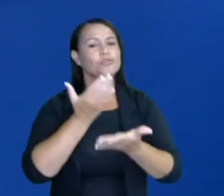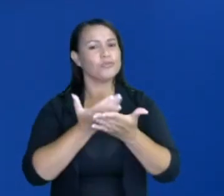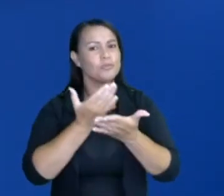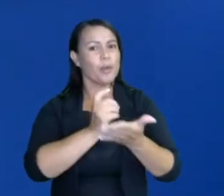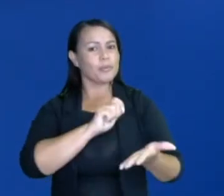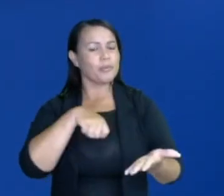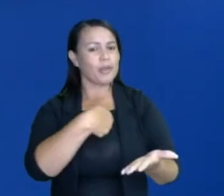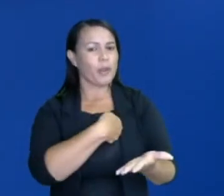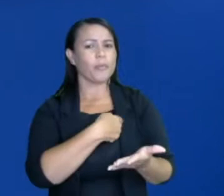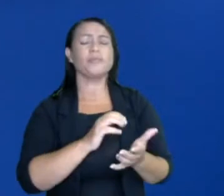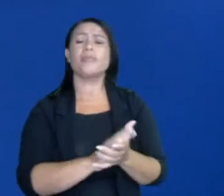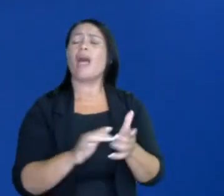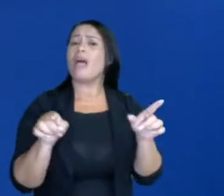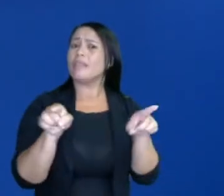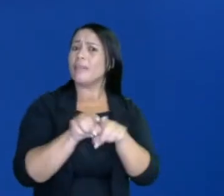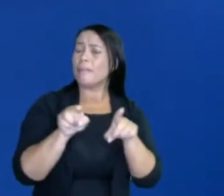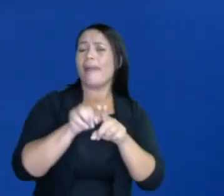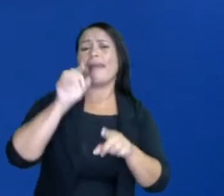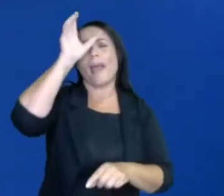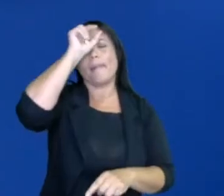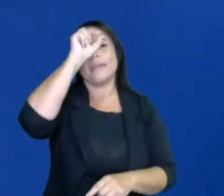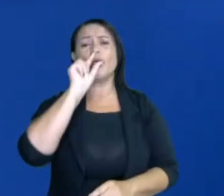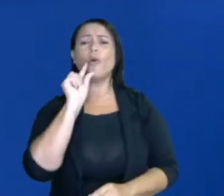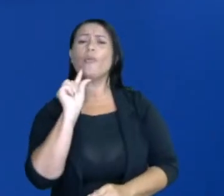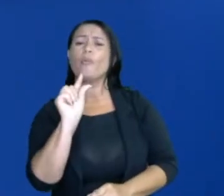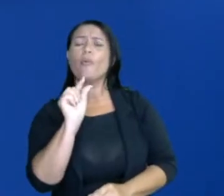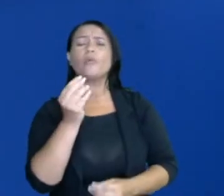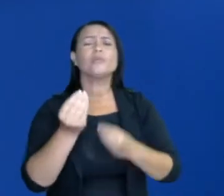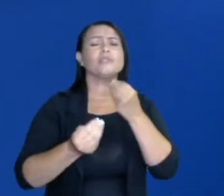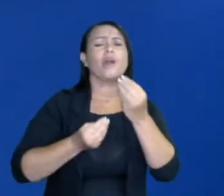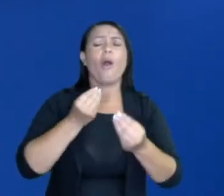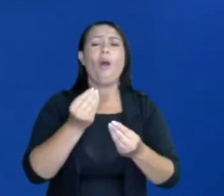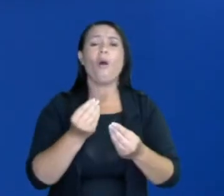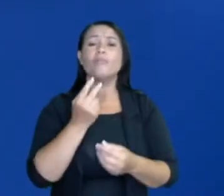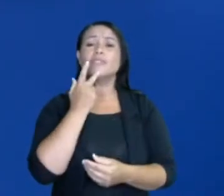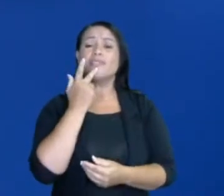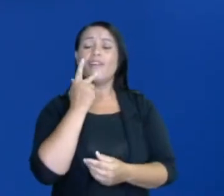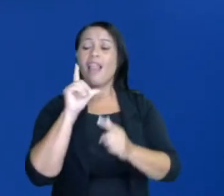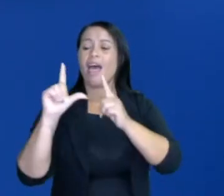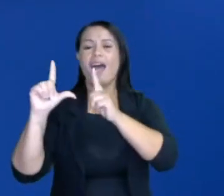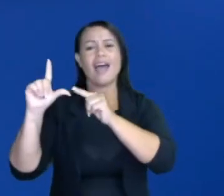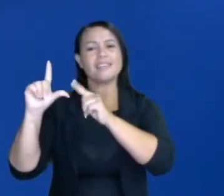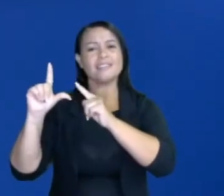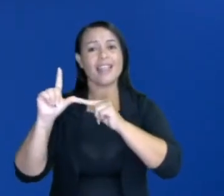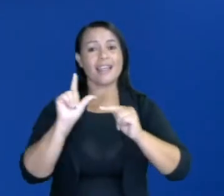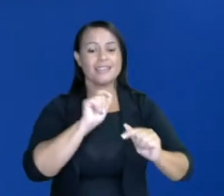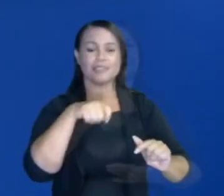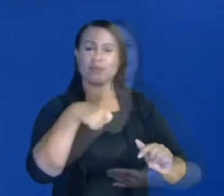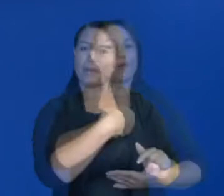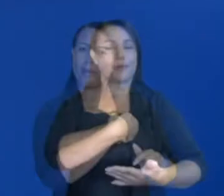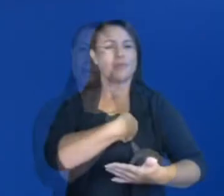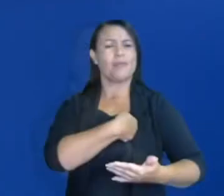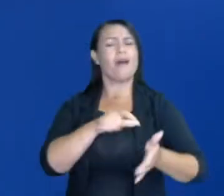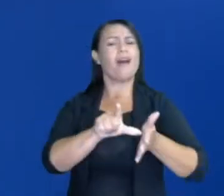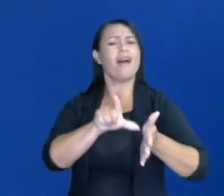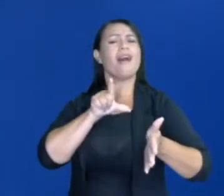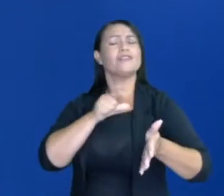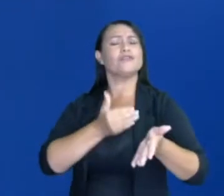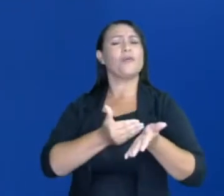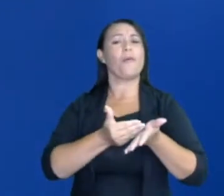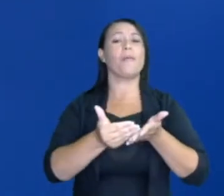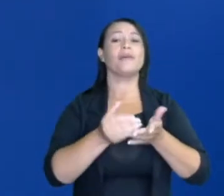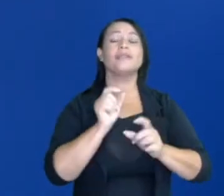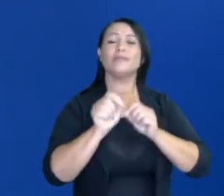estudar o espanhol. E também aprender um pouco de como se pronunciam as letras em língua espanhola. Antes da